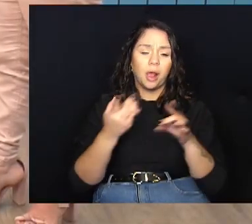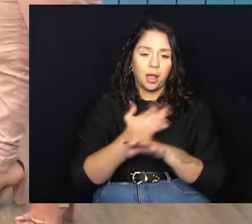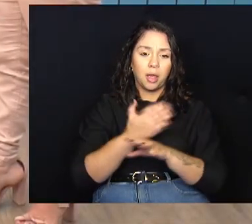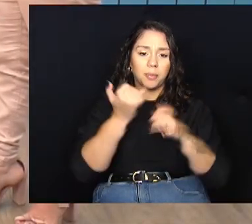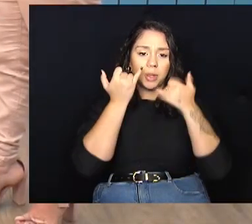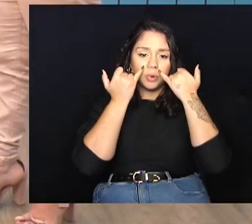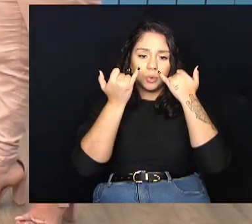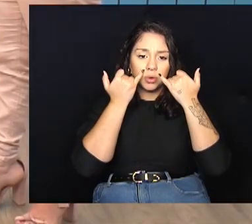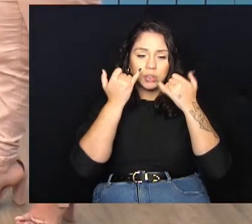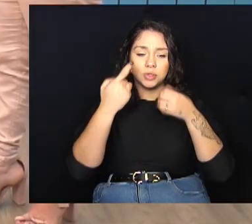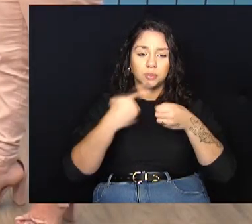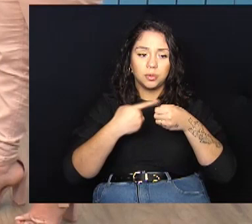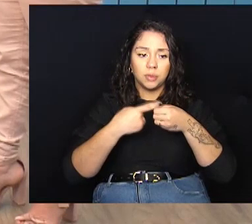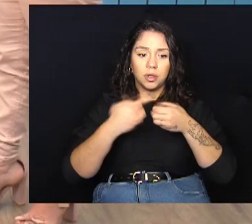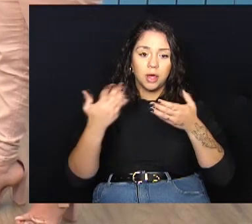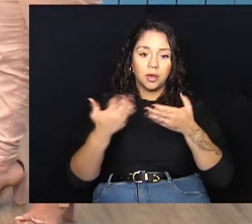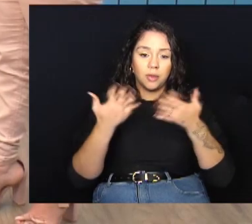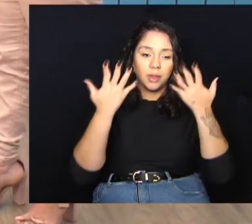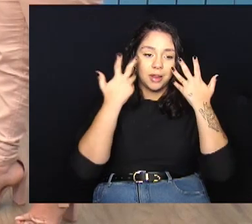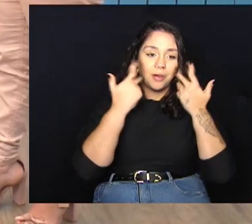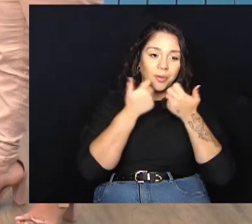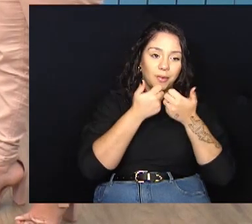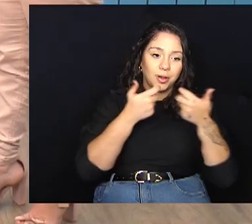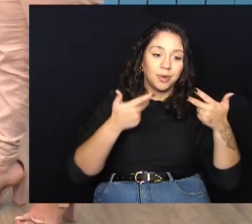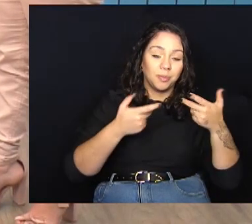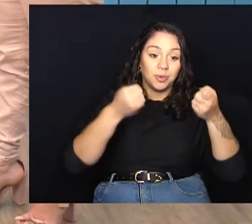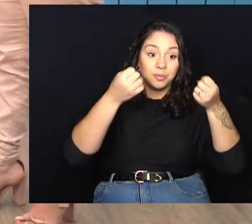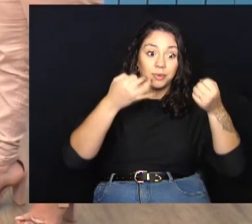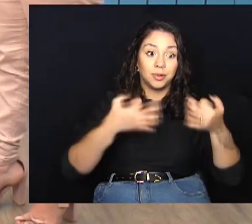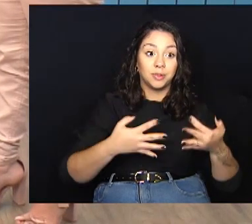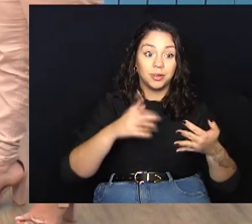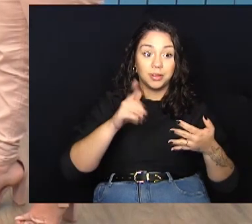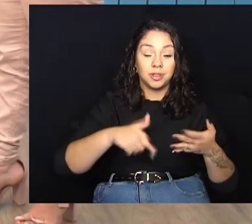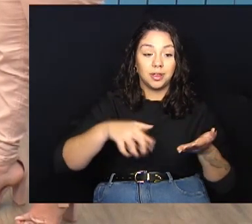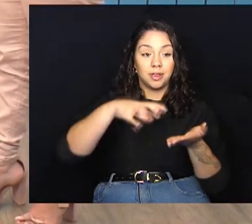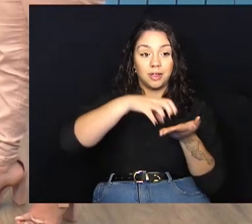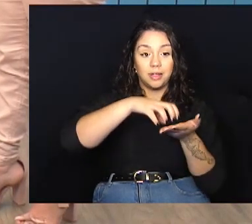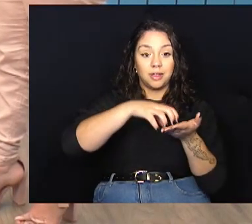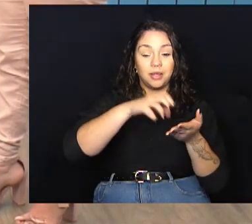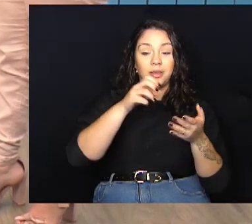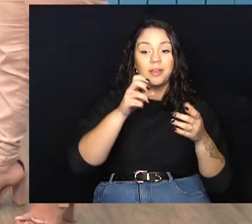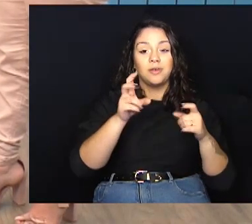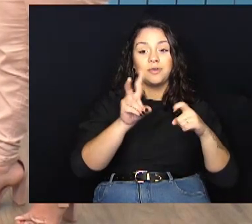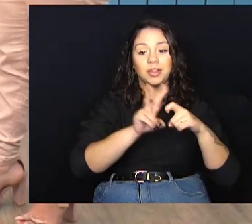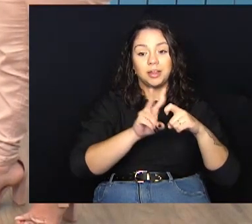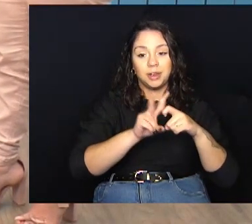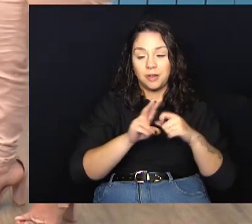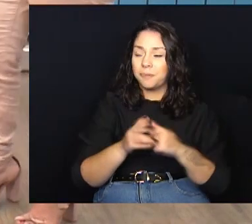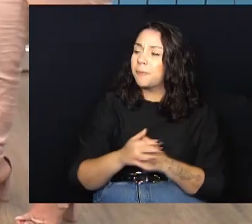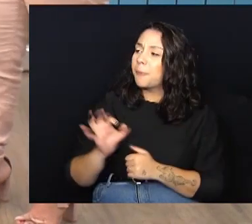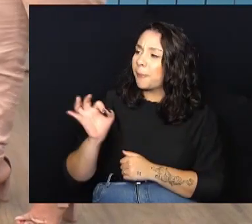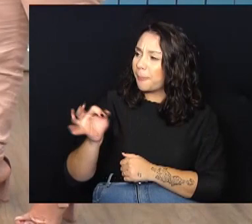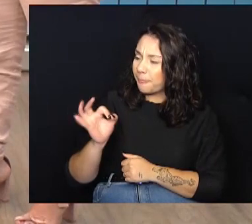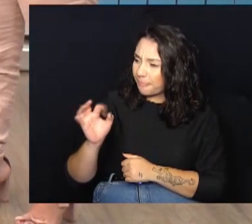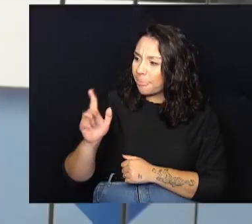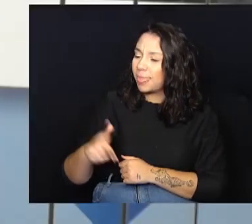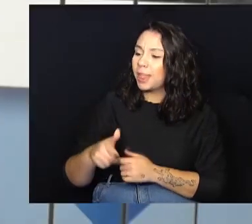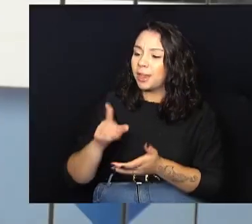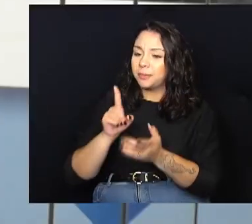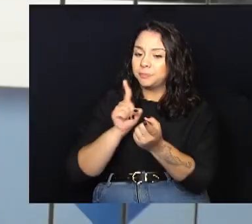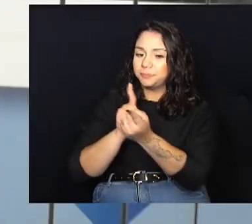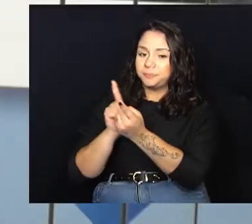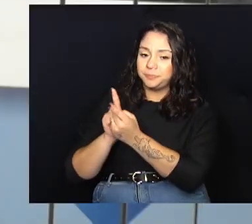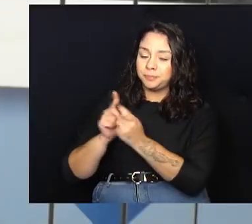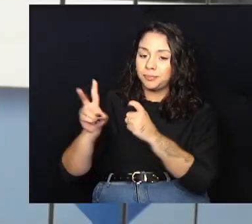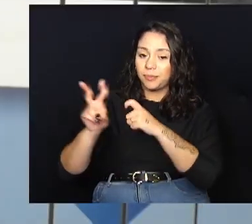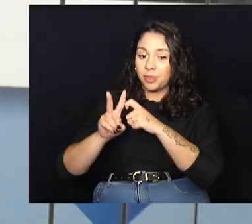entrando no mundo animal para falar sobre um consultório veterinário É isso mesmo aquele consultório veterinário que a gente sempre